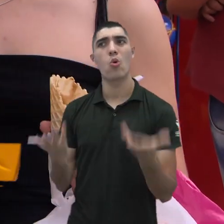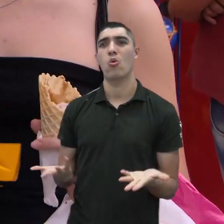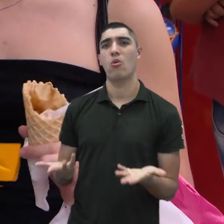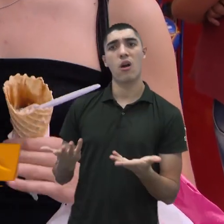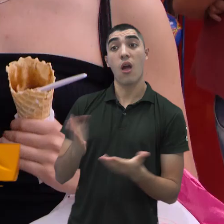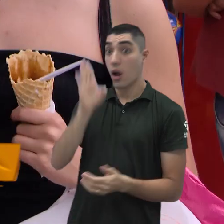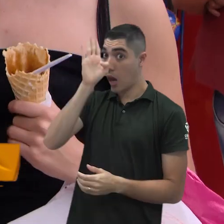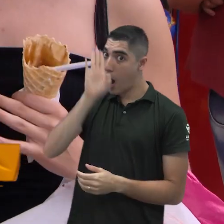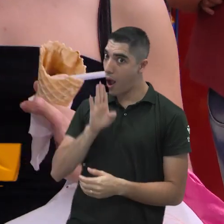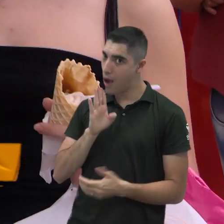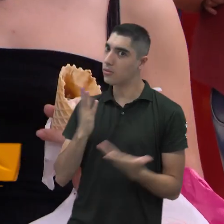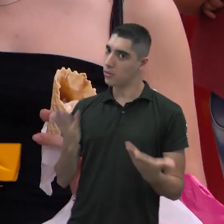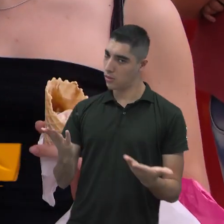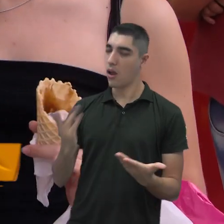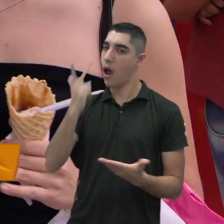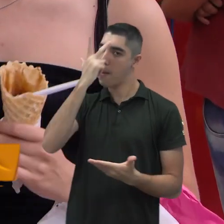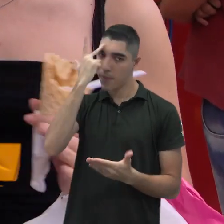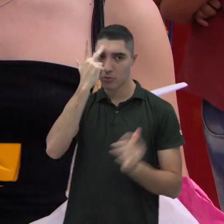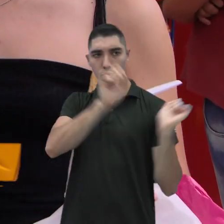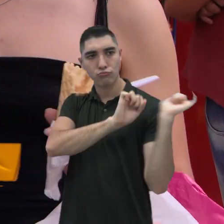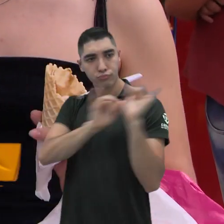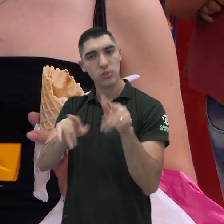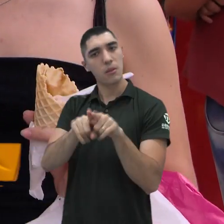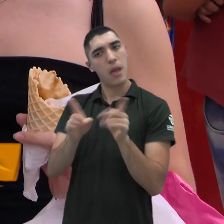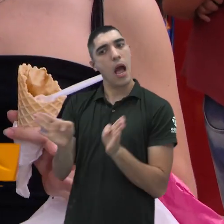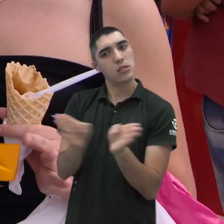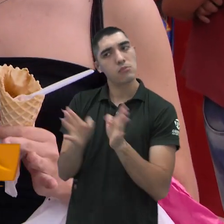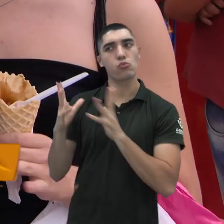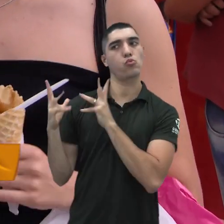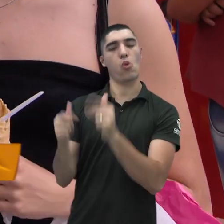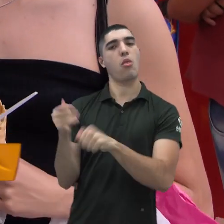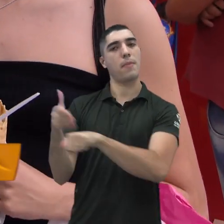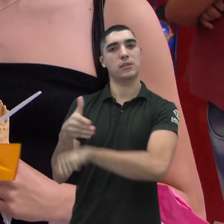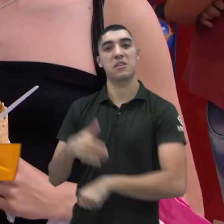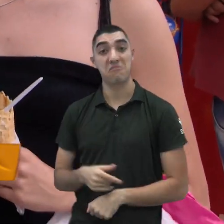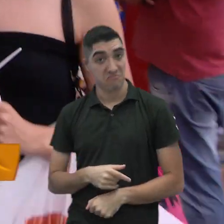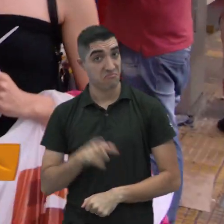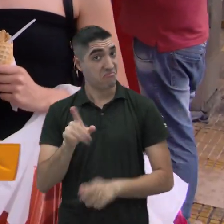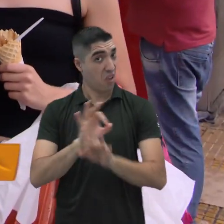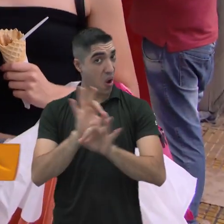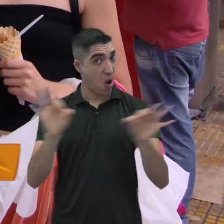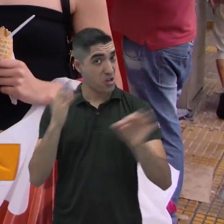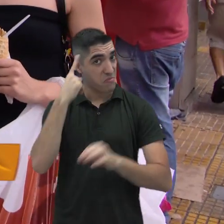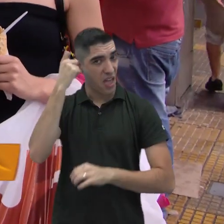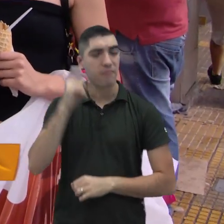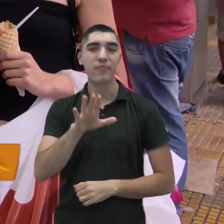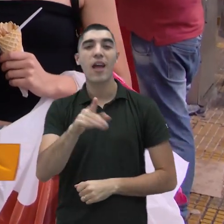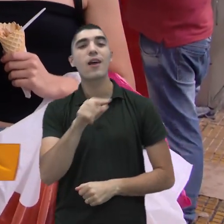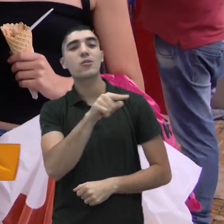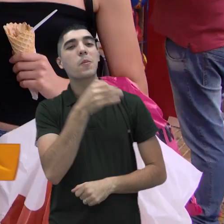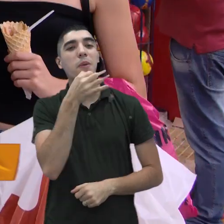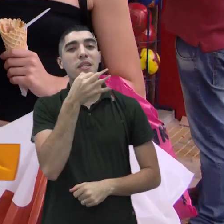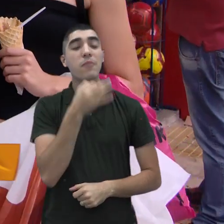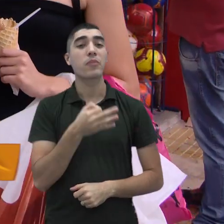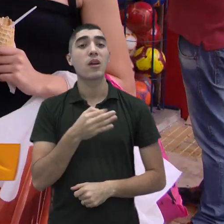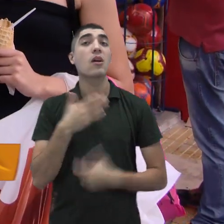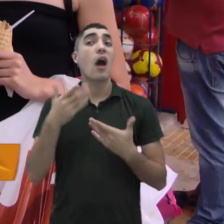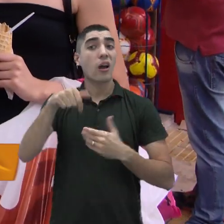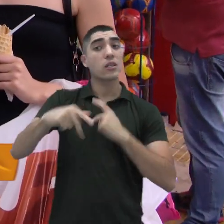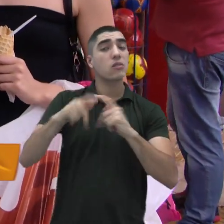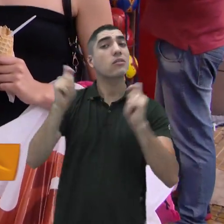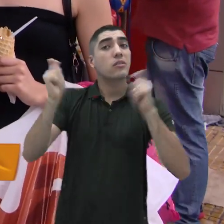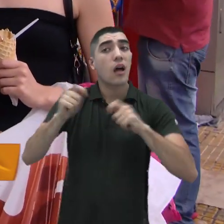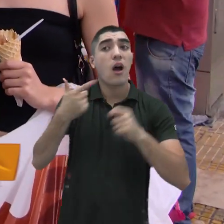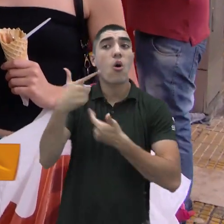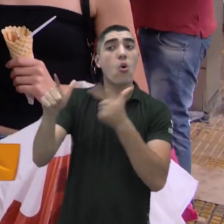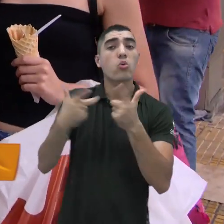mais shows que sejam gratuitos para ter mais acessibilidade para a população. Maravilha, eu gostei dessa ideia. Fala aí pra gente, o que você acha que pode